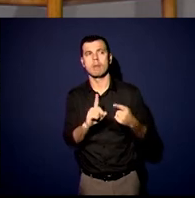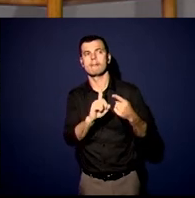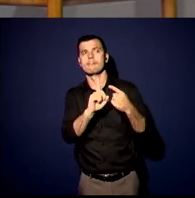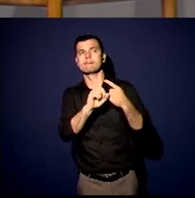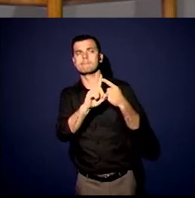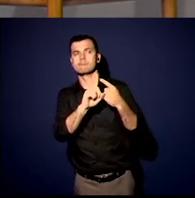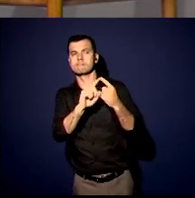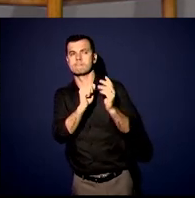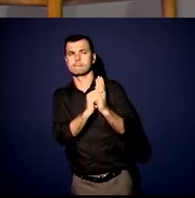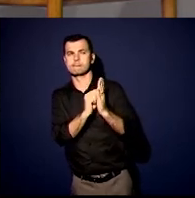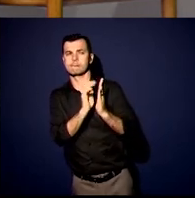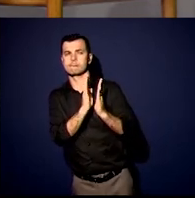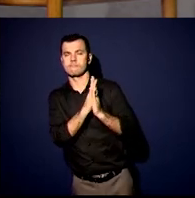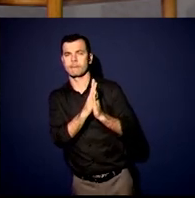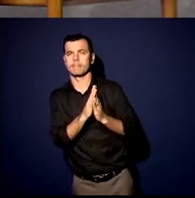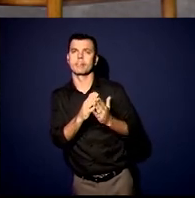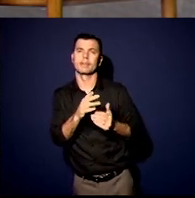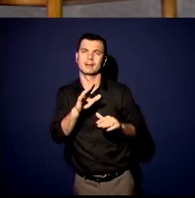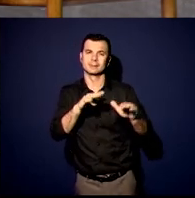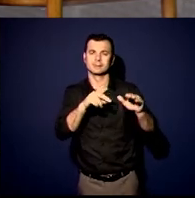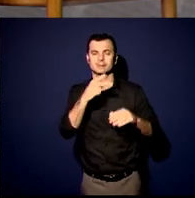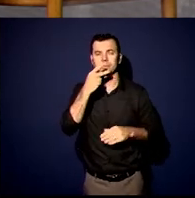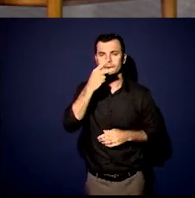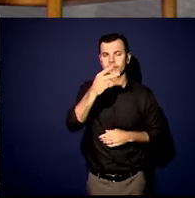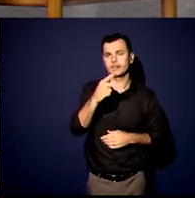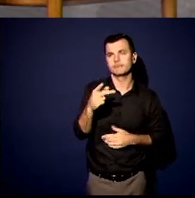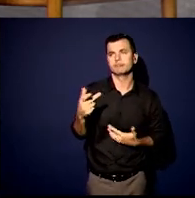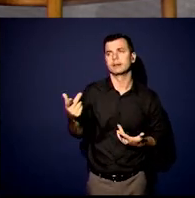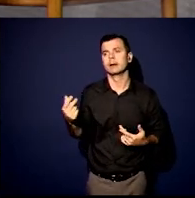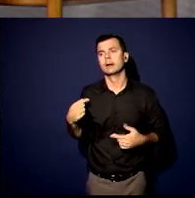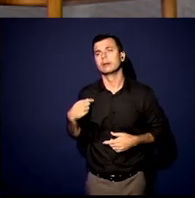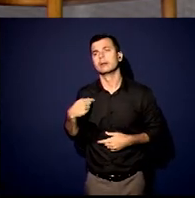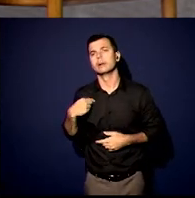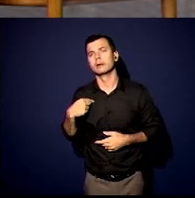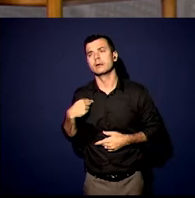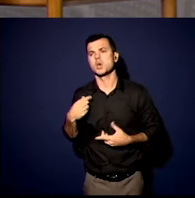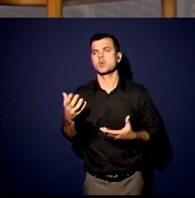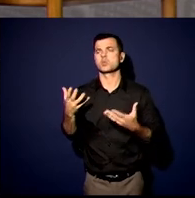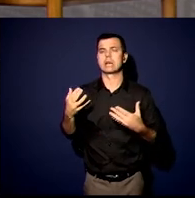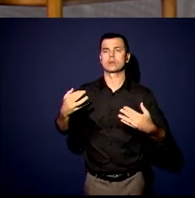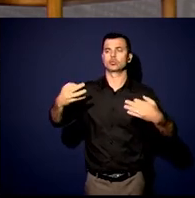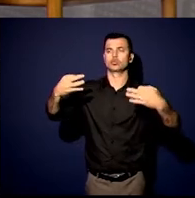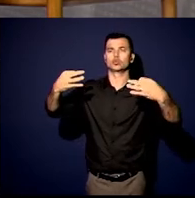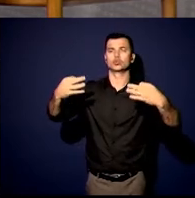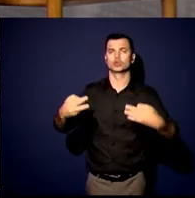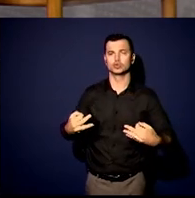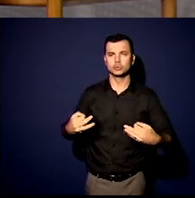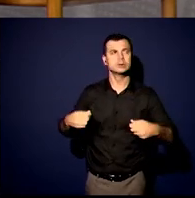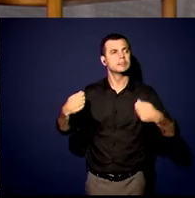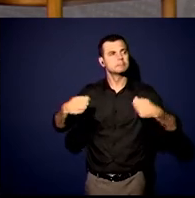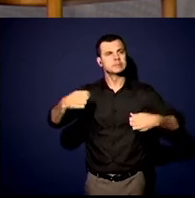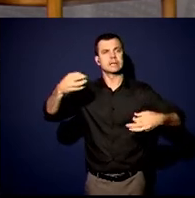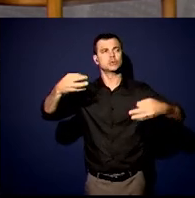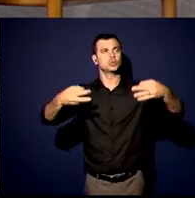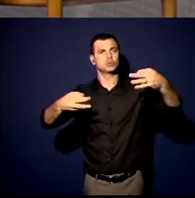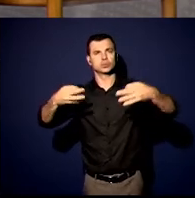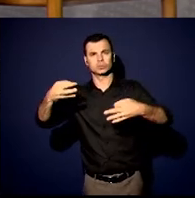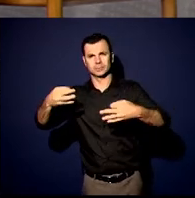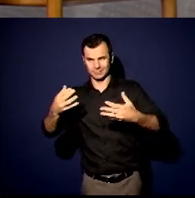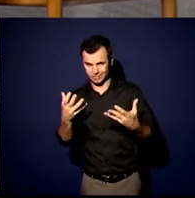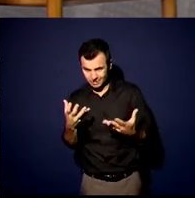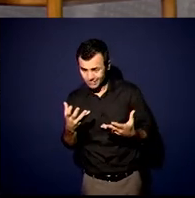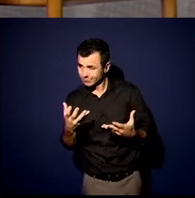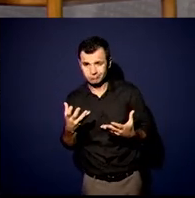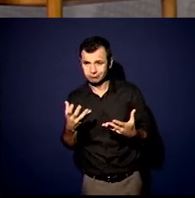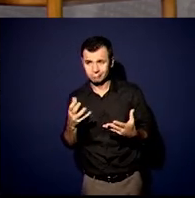Normalmente quando a pessoa diz o seguinte não eu vou eu quero Justiça preciso Justiça o que que ele quer que